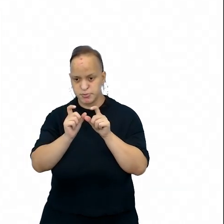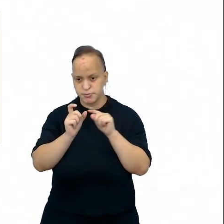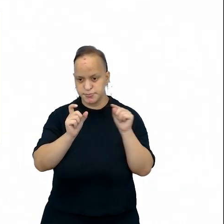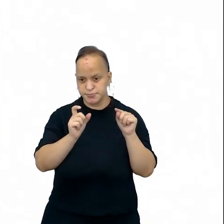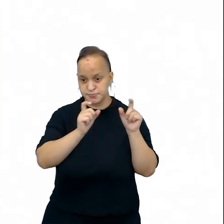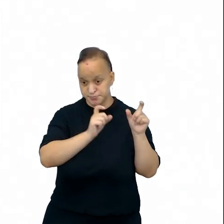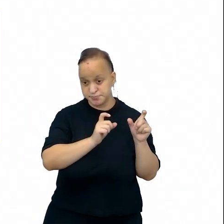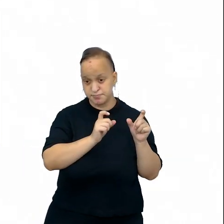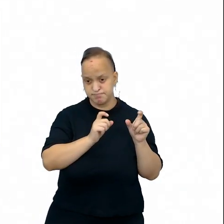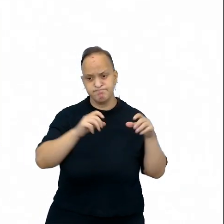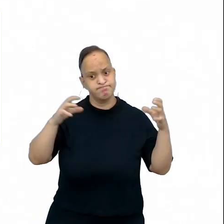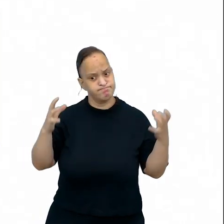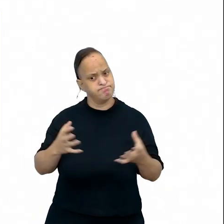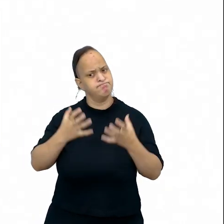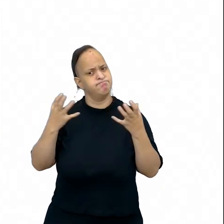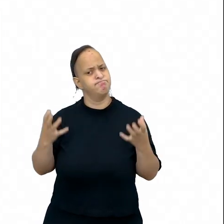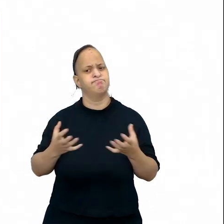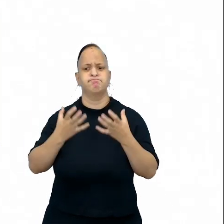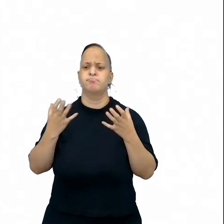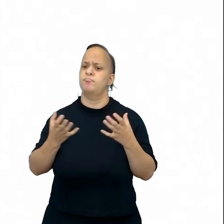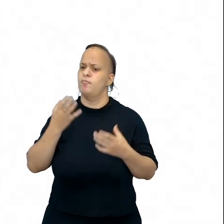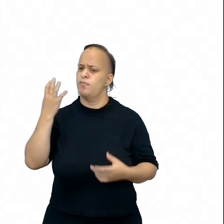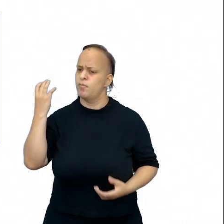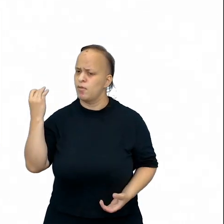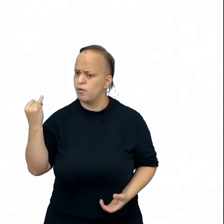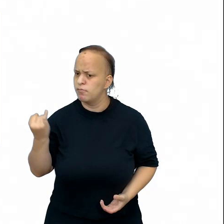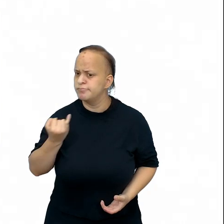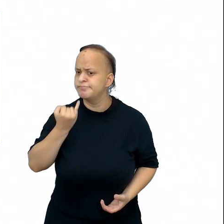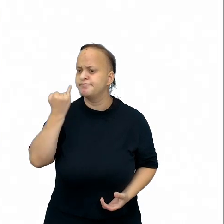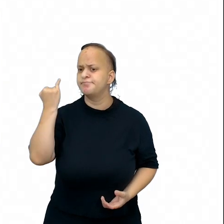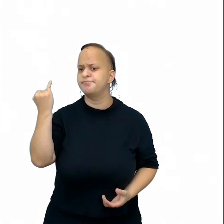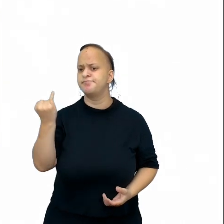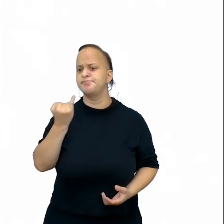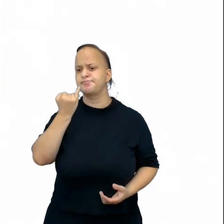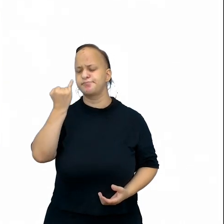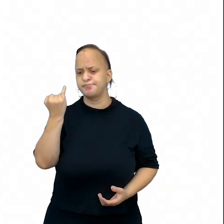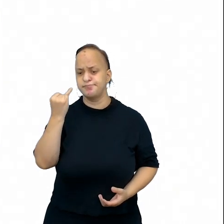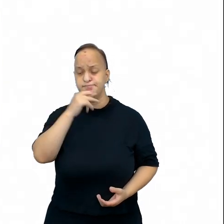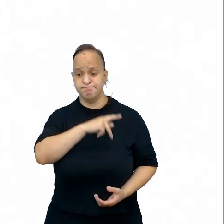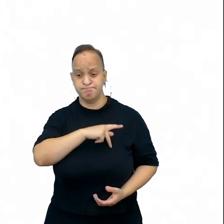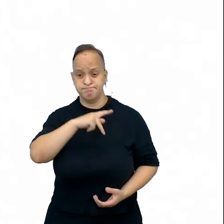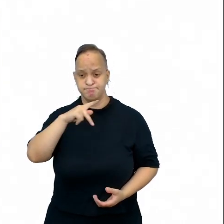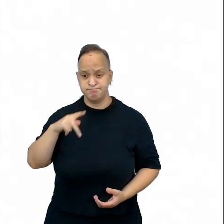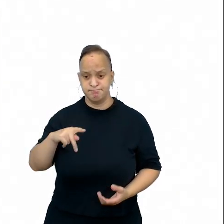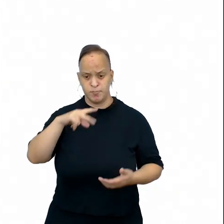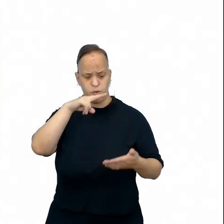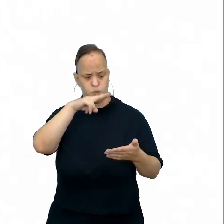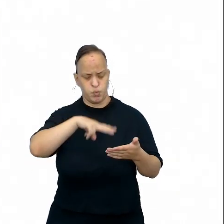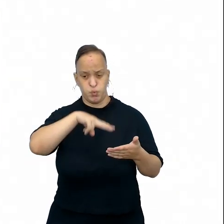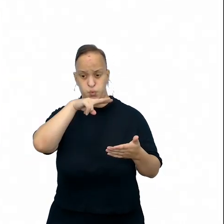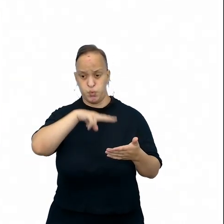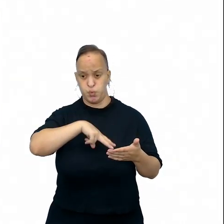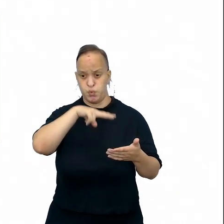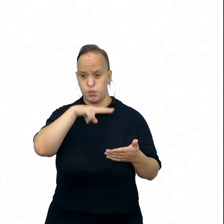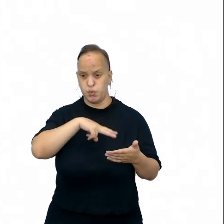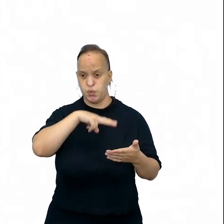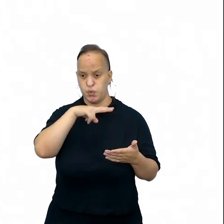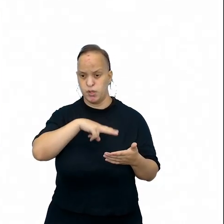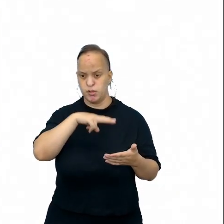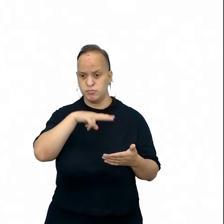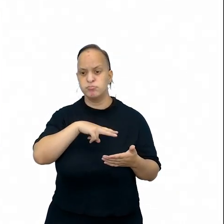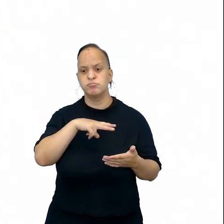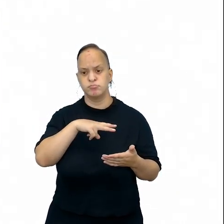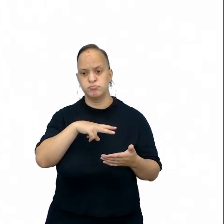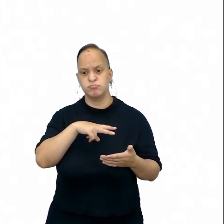incentivá-los, né, assim como o professor faz uma leitura geral do material antes de ir para a sala, os estudantes